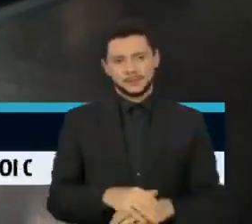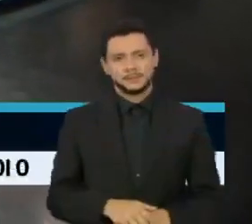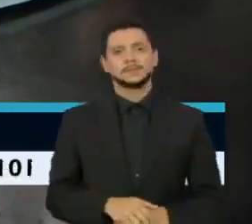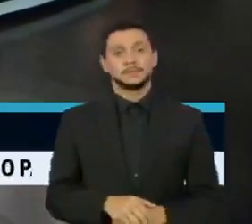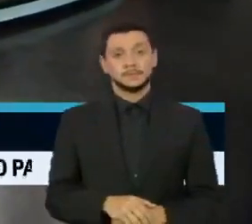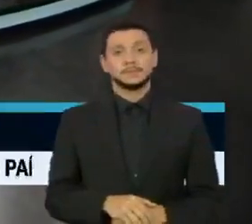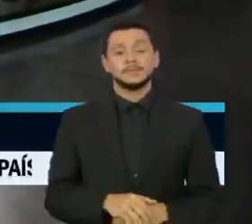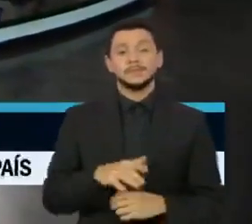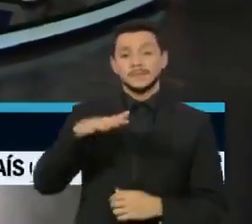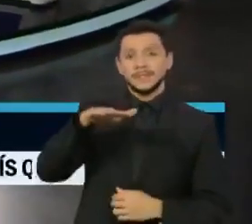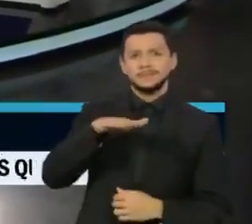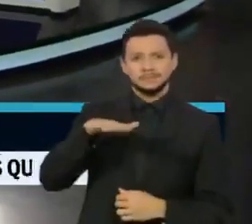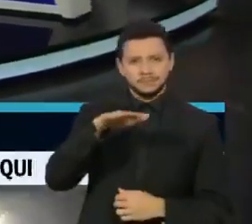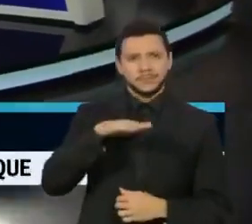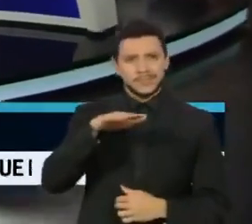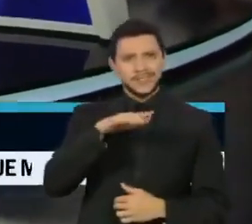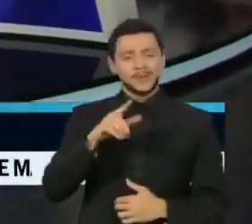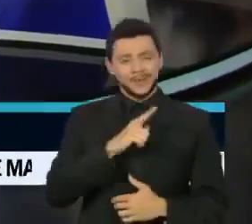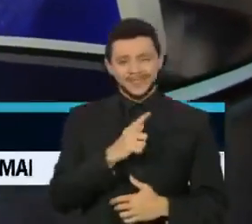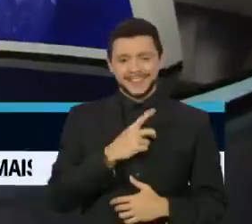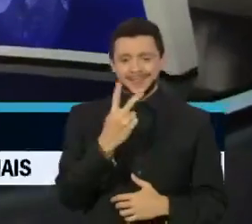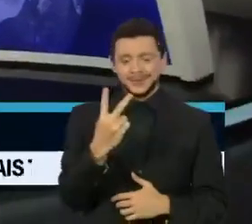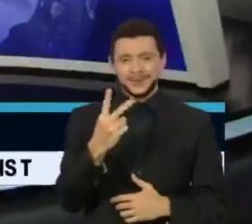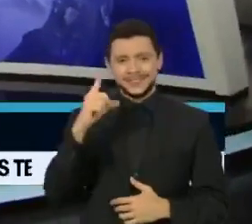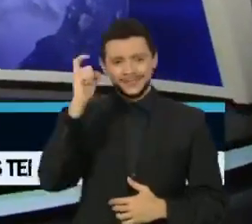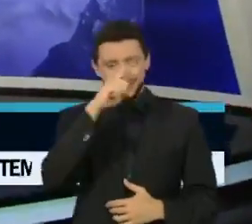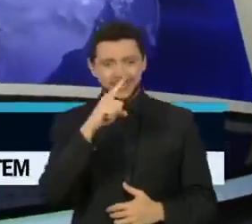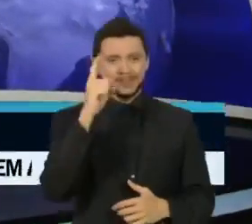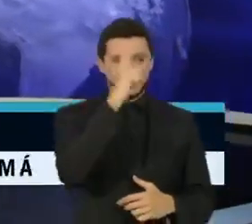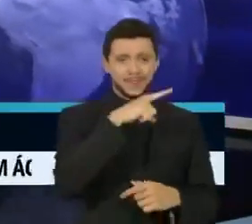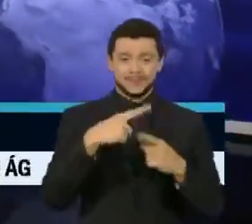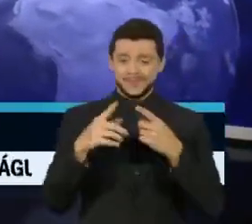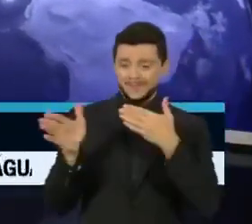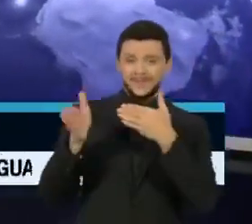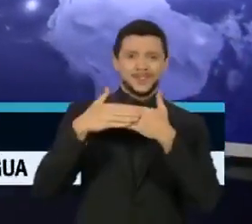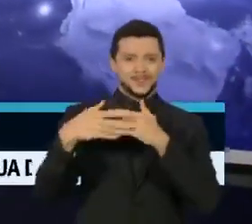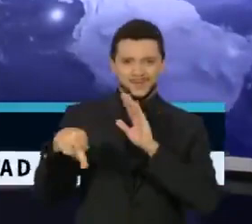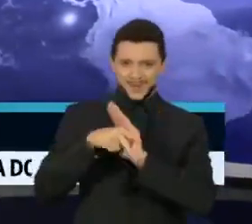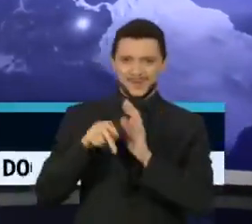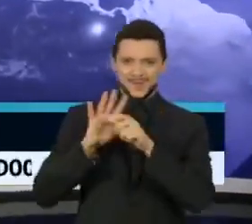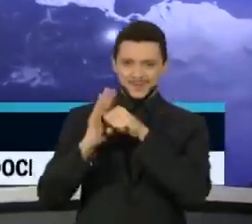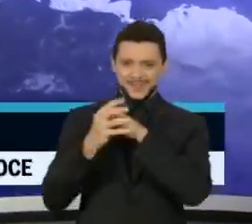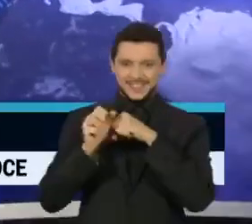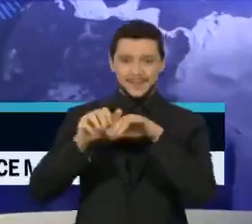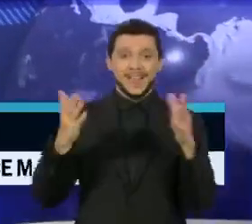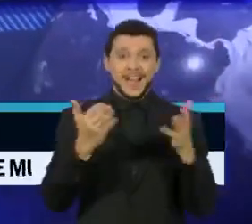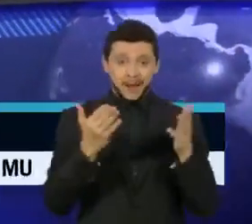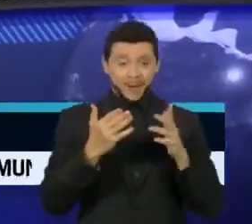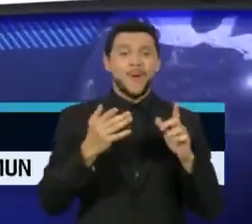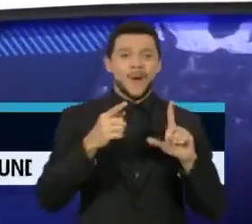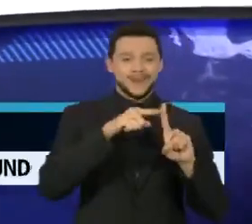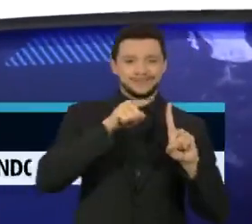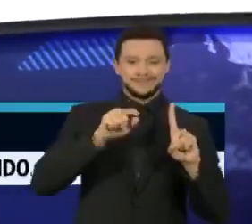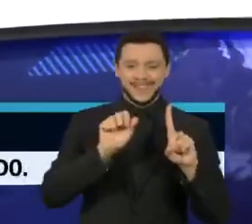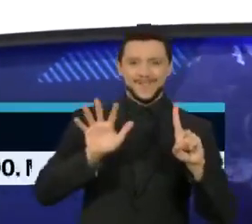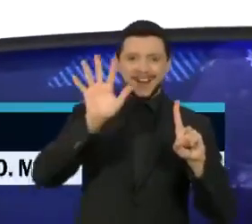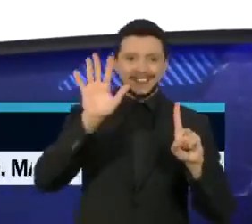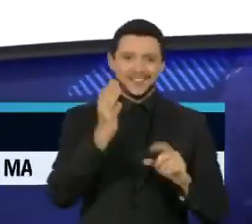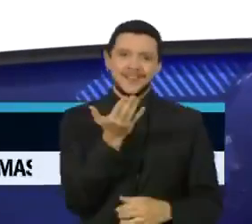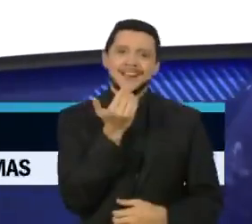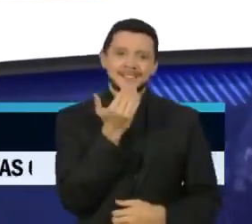Esse é um setor gesner duplamente penalizado primeiro de um fechamento durante a pandemia e agora com a inflação dos alimentos